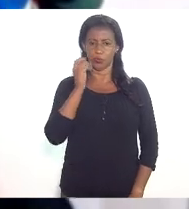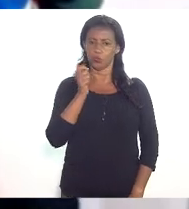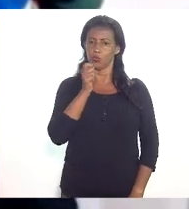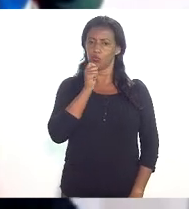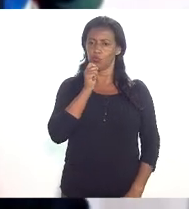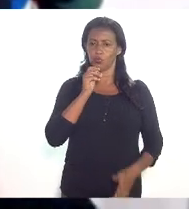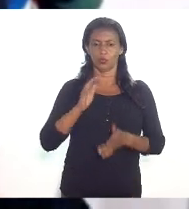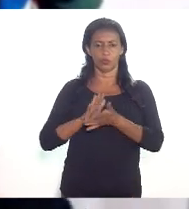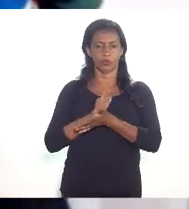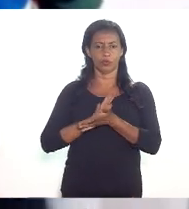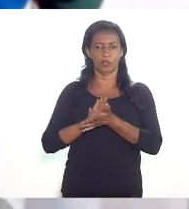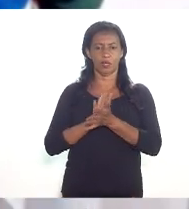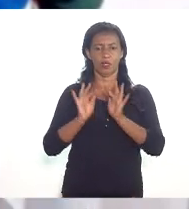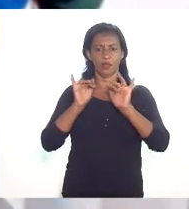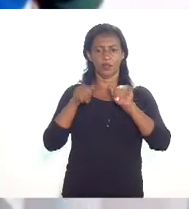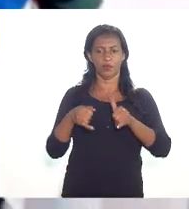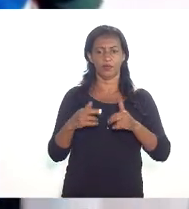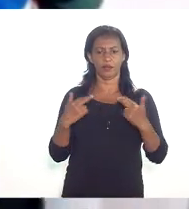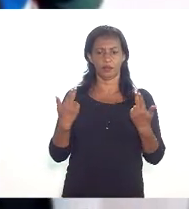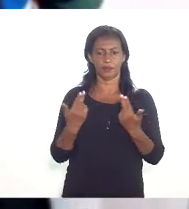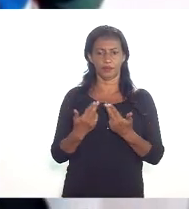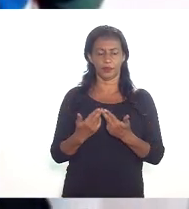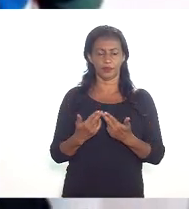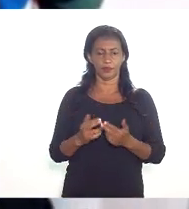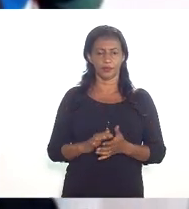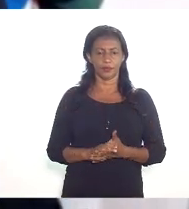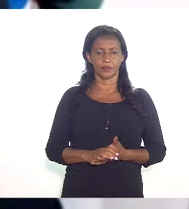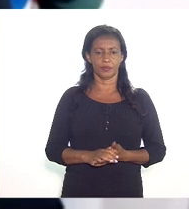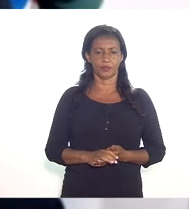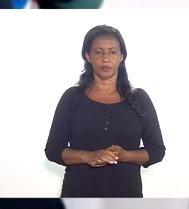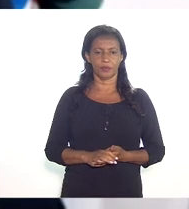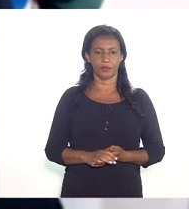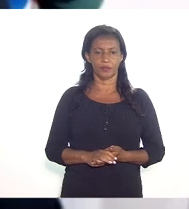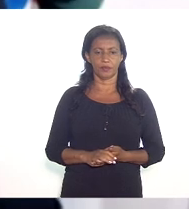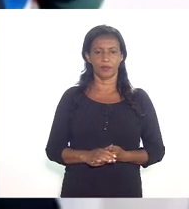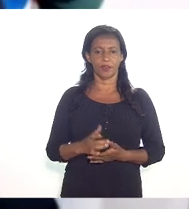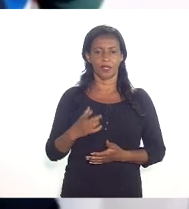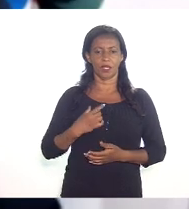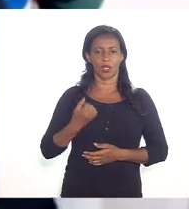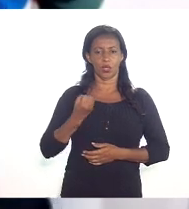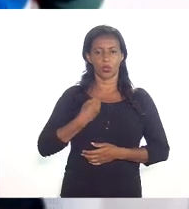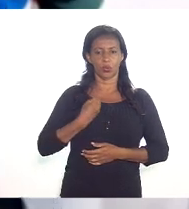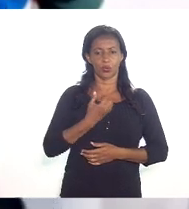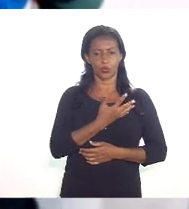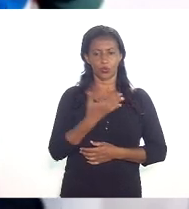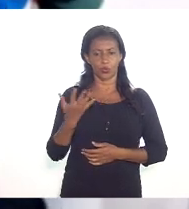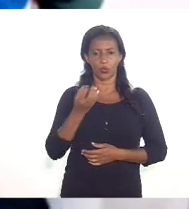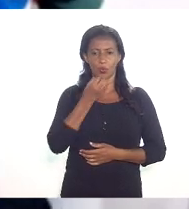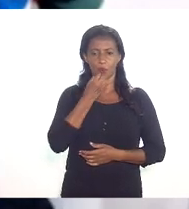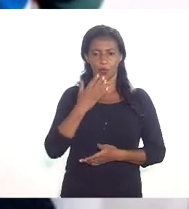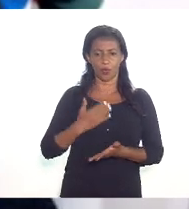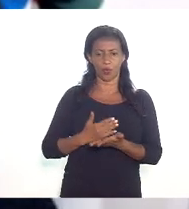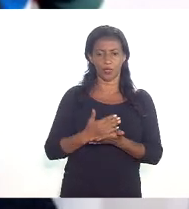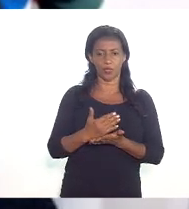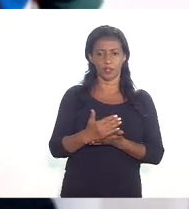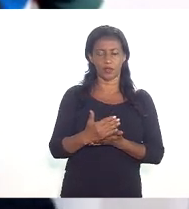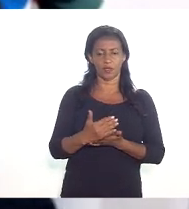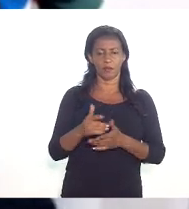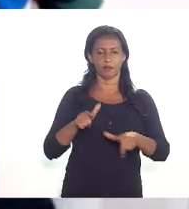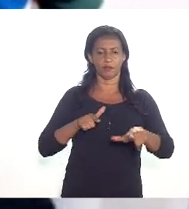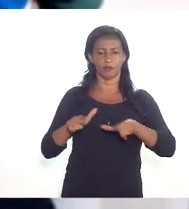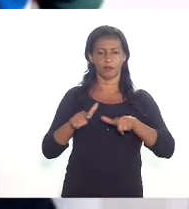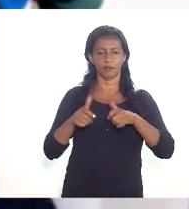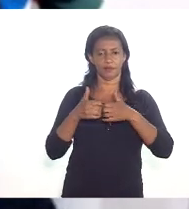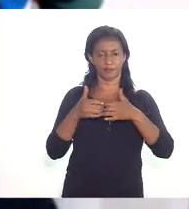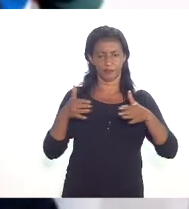Não havendo mais tratar, está encerrada a sessão. Havendo número legal e sob a proteção de Deus, iniciamos os nossos trabalhos. Está